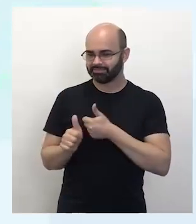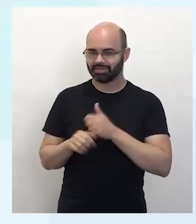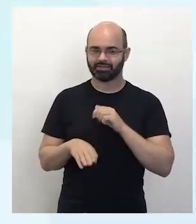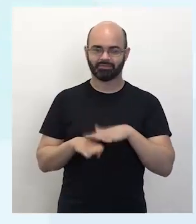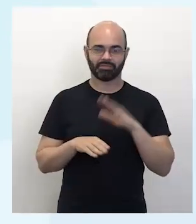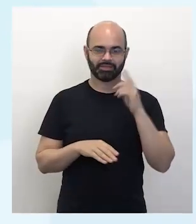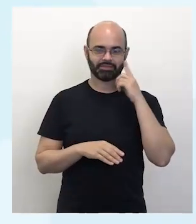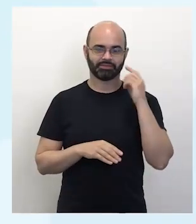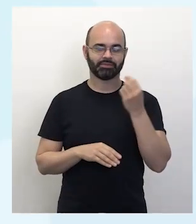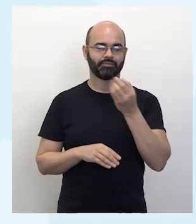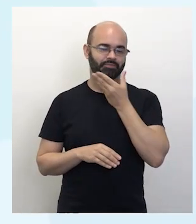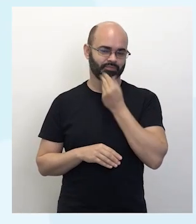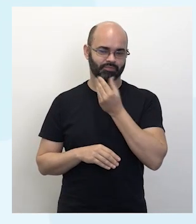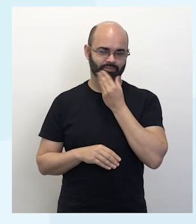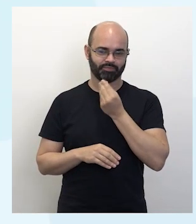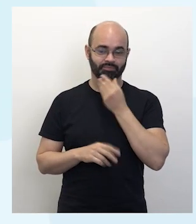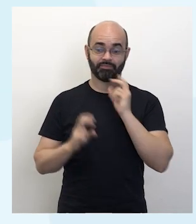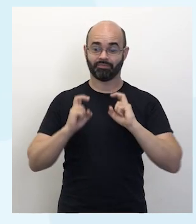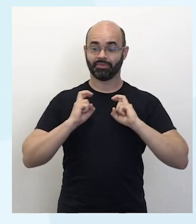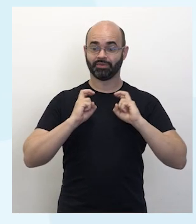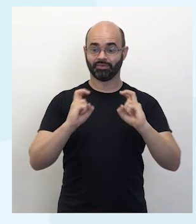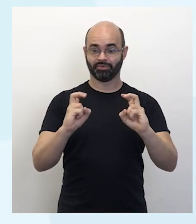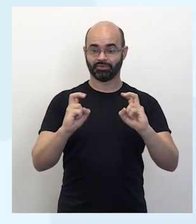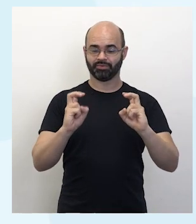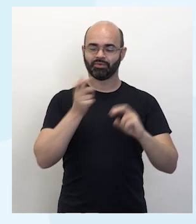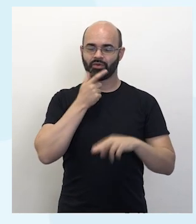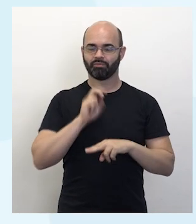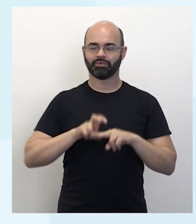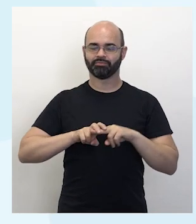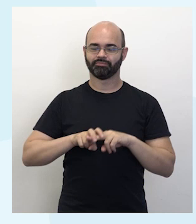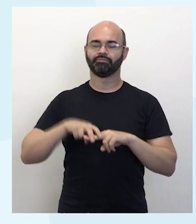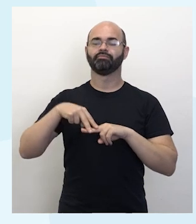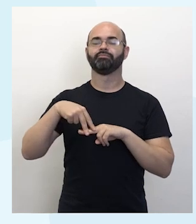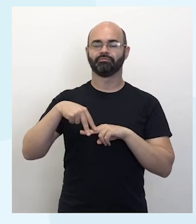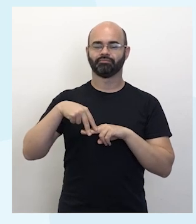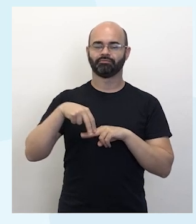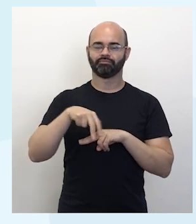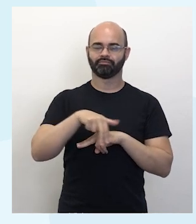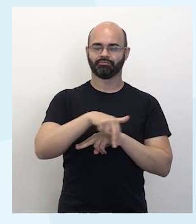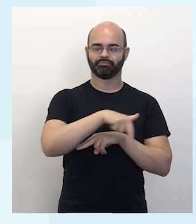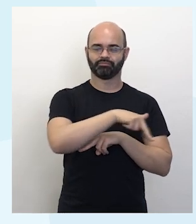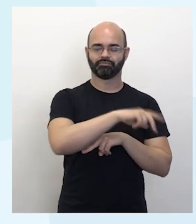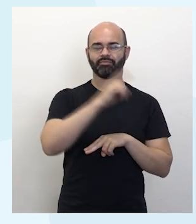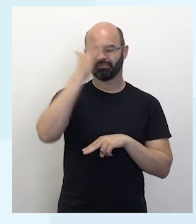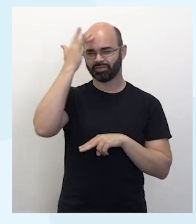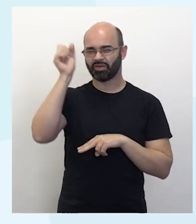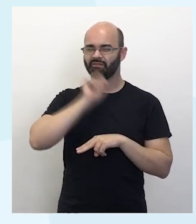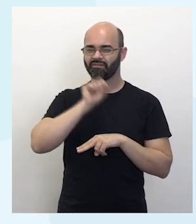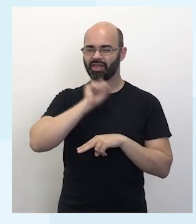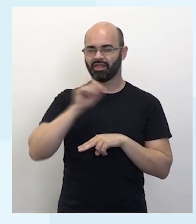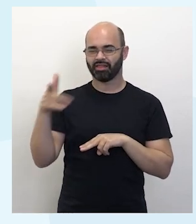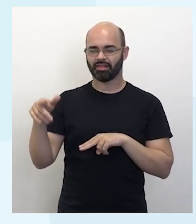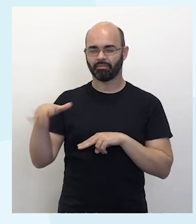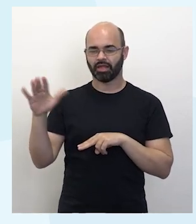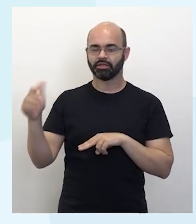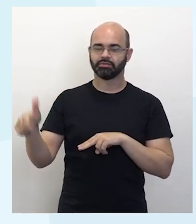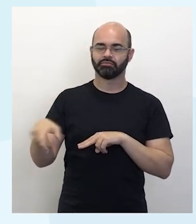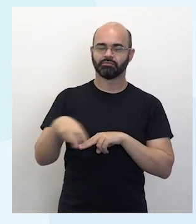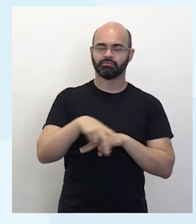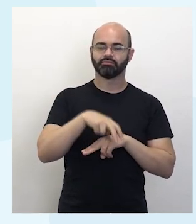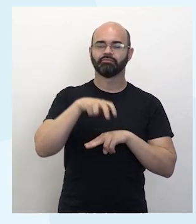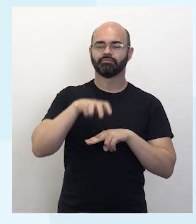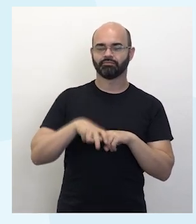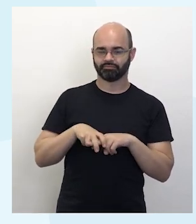rapaz, no metrô, levantou do seu banco para que outro mais velho pudesse sentar. O que isso tem a